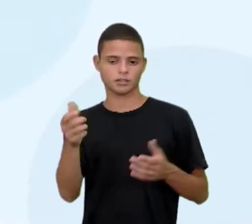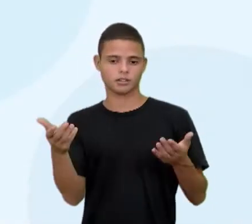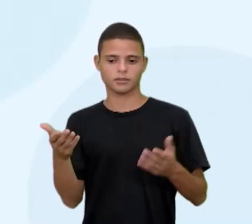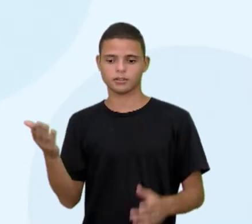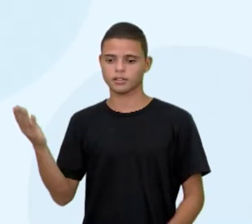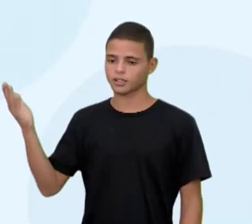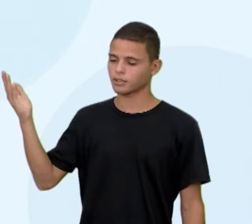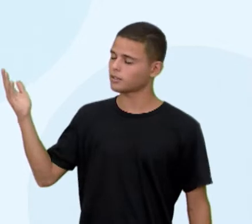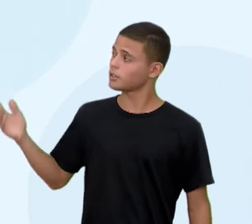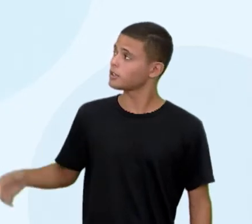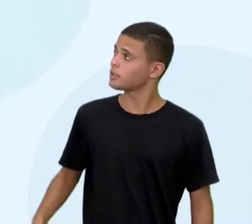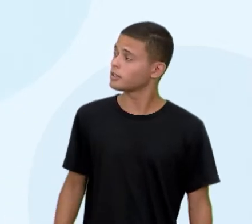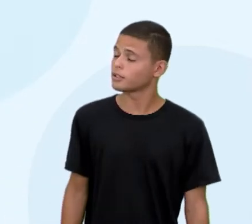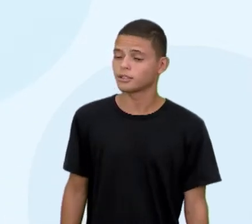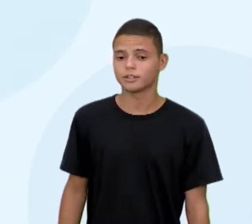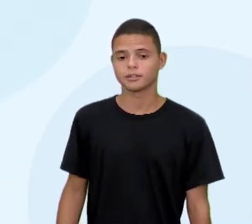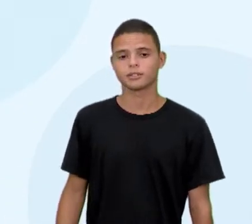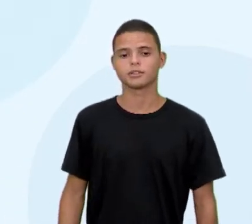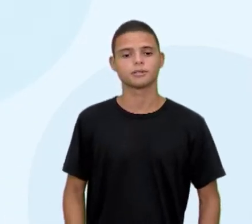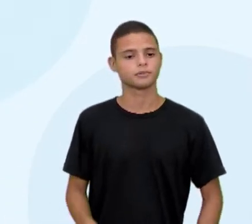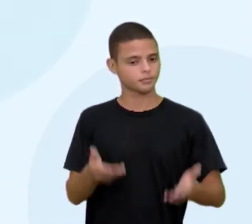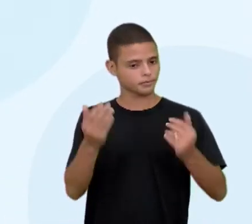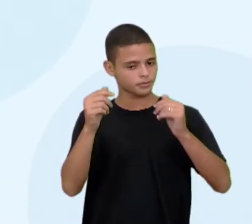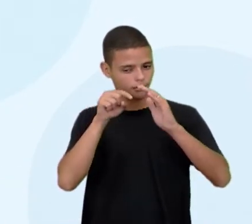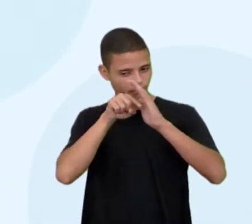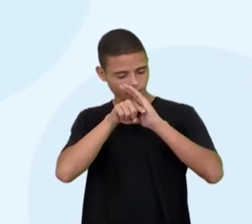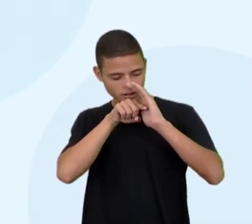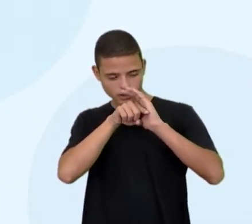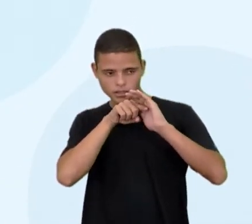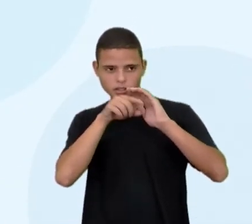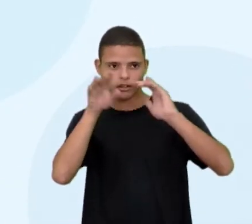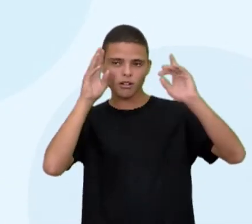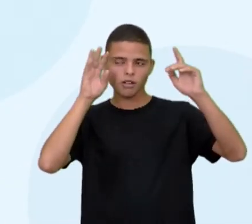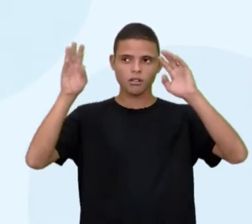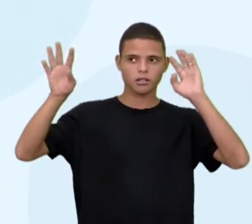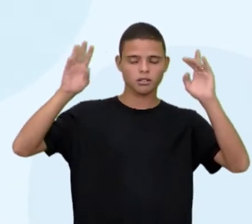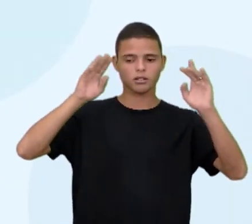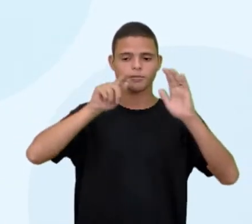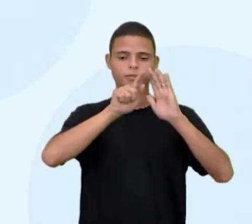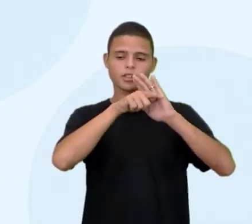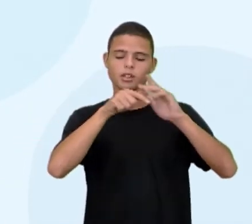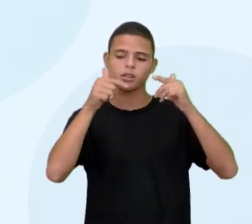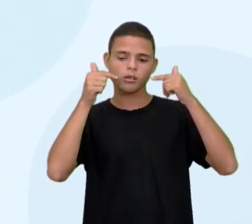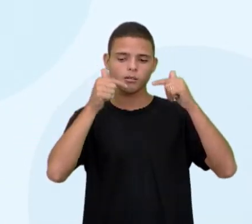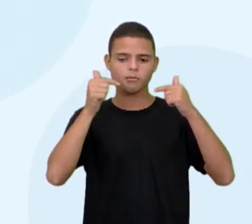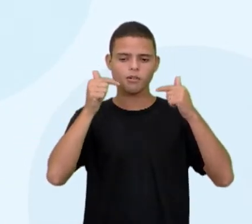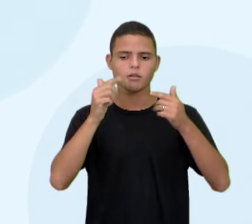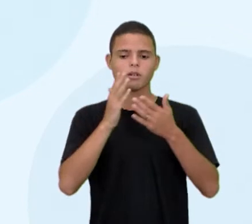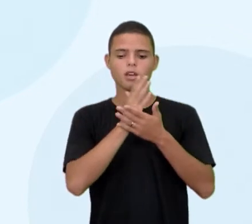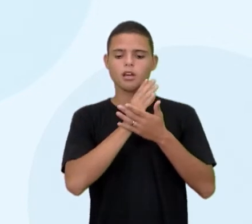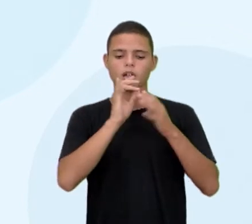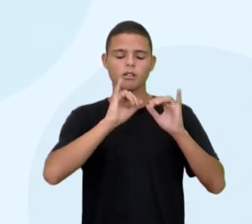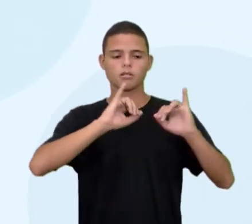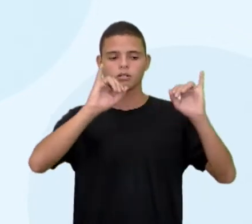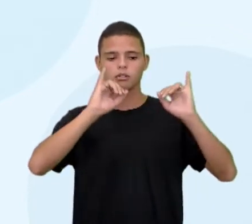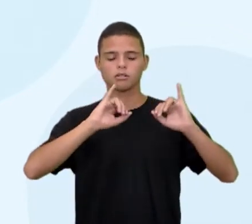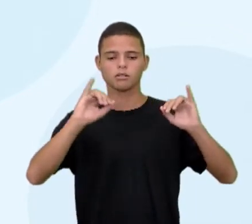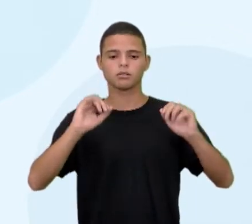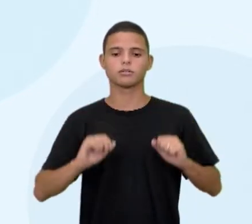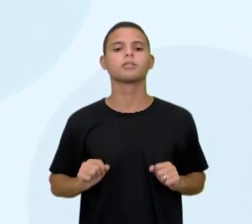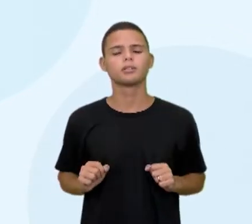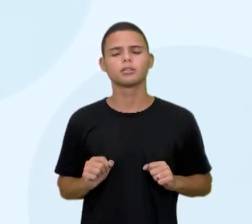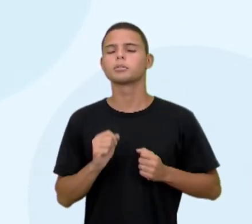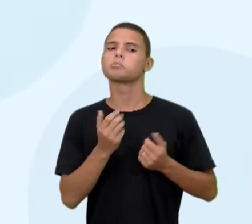ajuda? Vamos lá! Nós pesquisamos e refletimos sobre o gênero meme em anúncios publicitários.